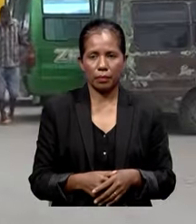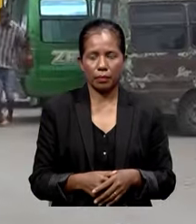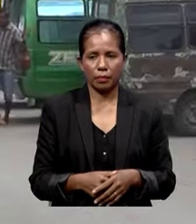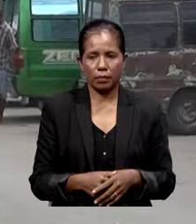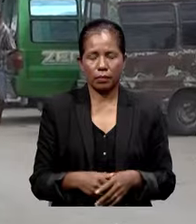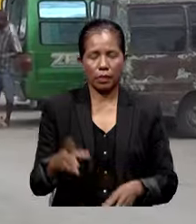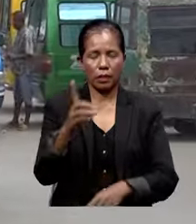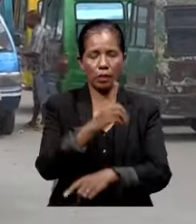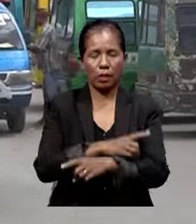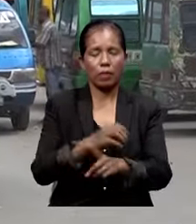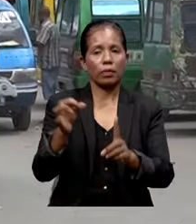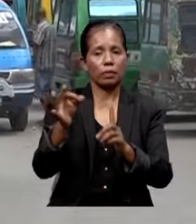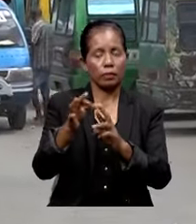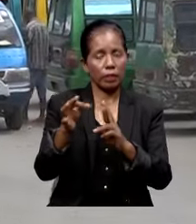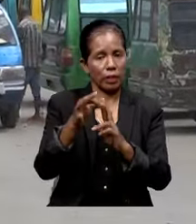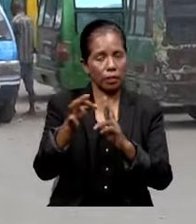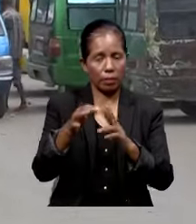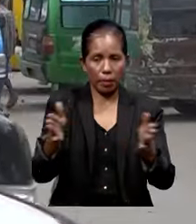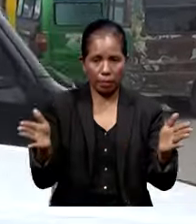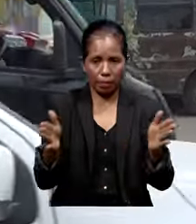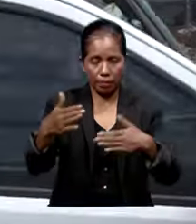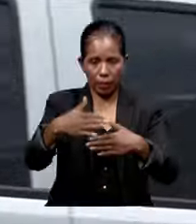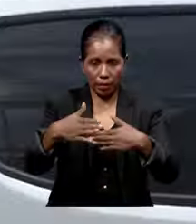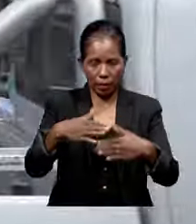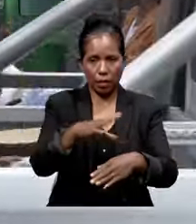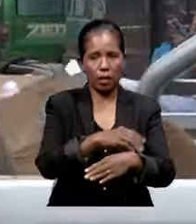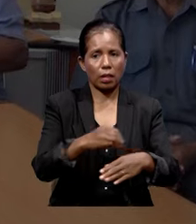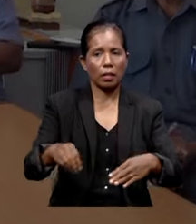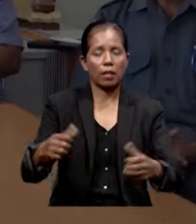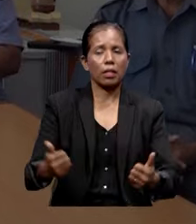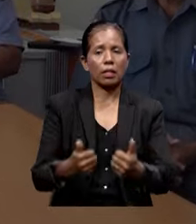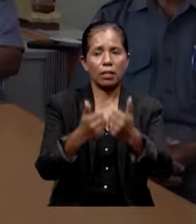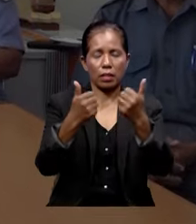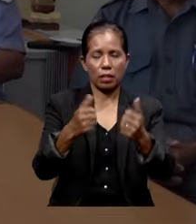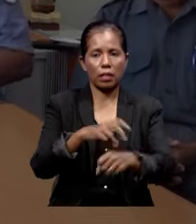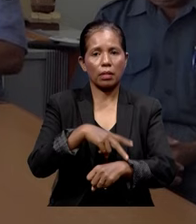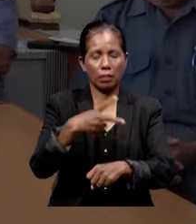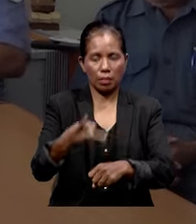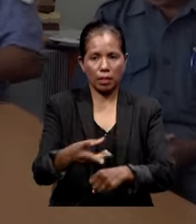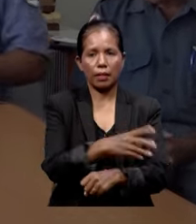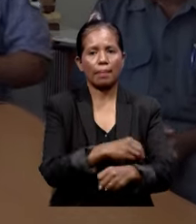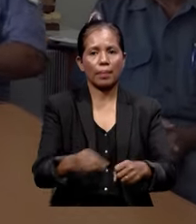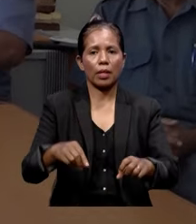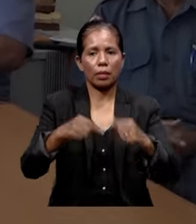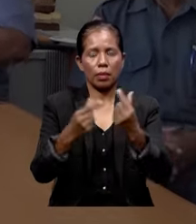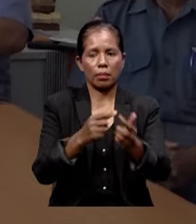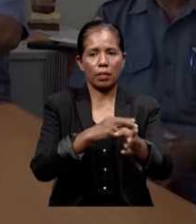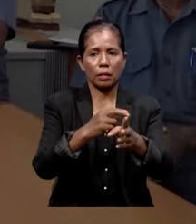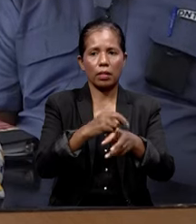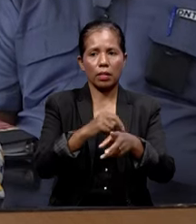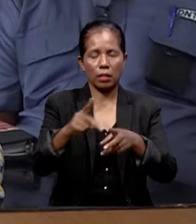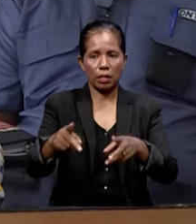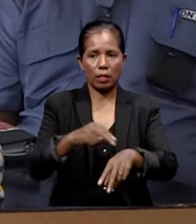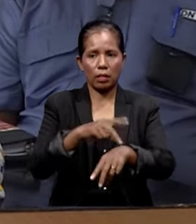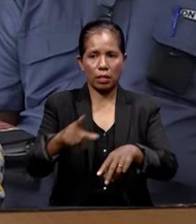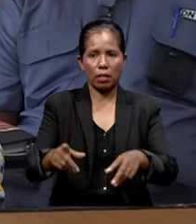Loro finado nebe besi gradão una no acidente tráfego nebe sempre acontece, ma que equipa conjunta usi Direção Nacional Transporte no